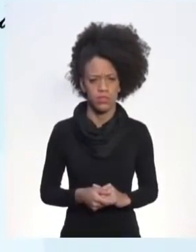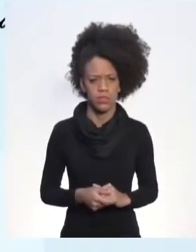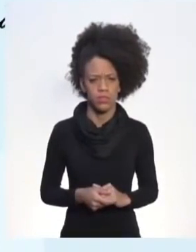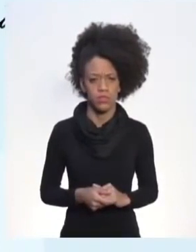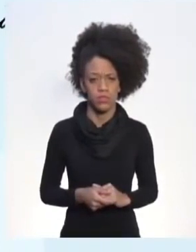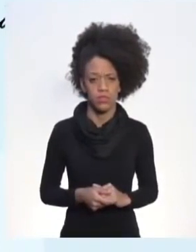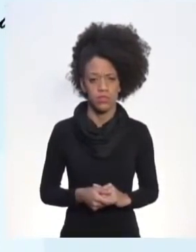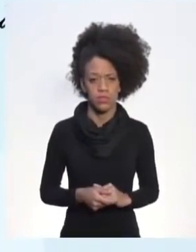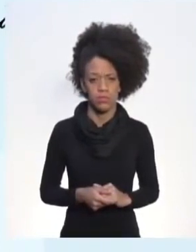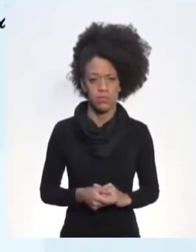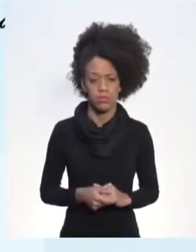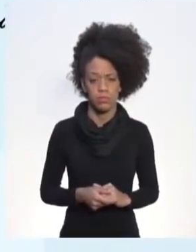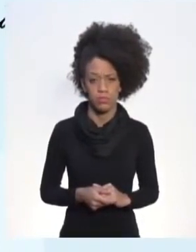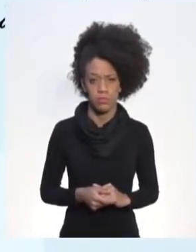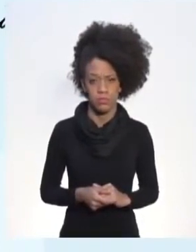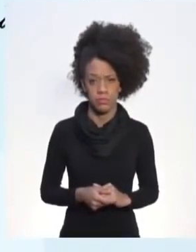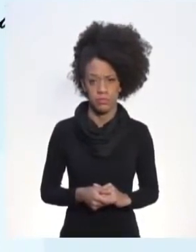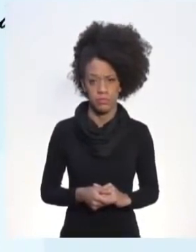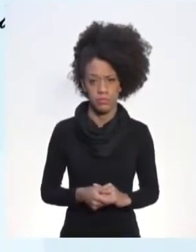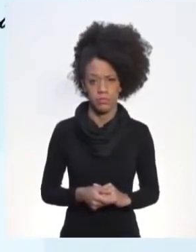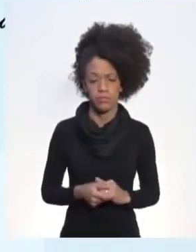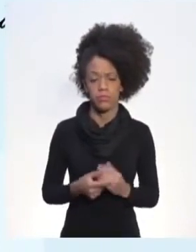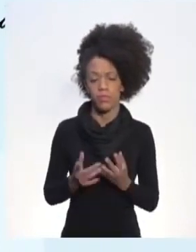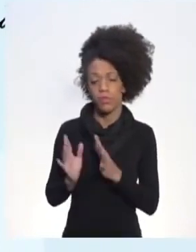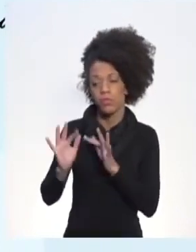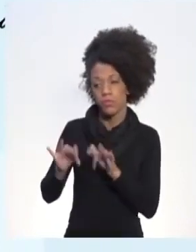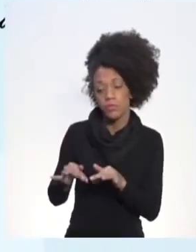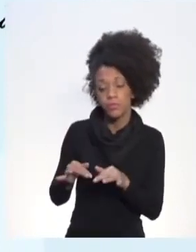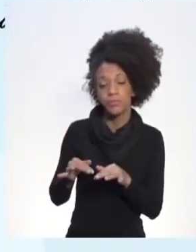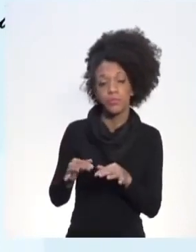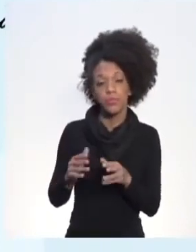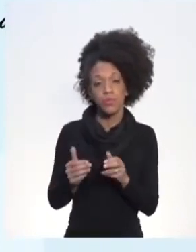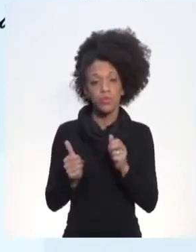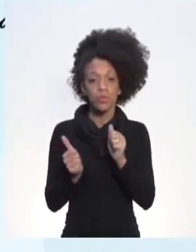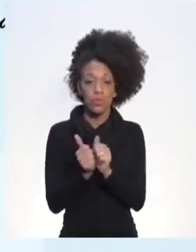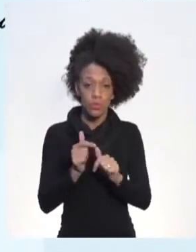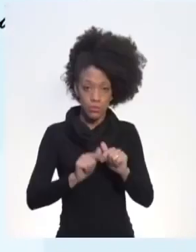Vou colocar no final. Com